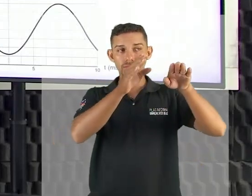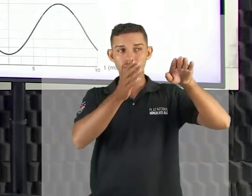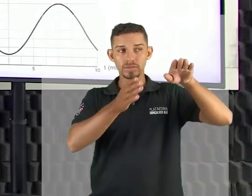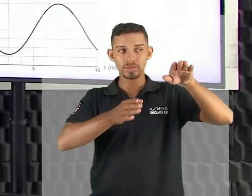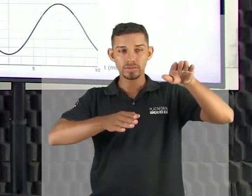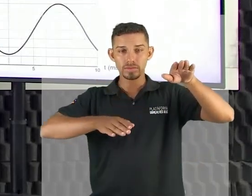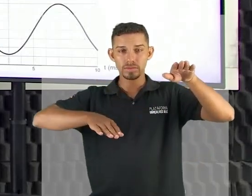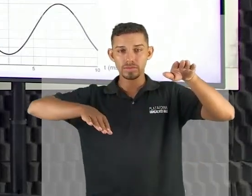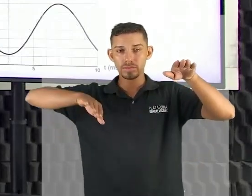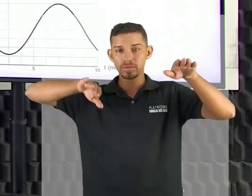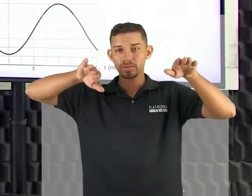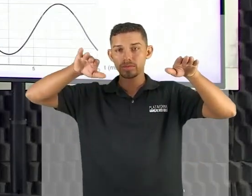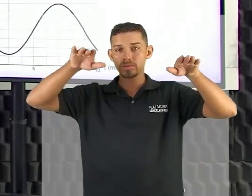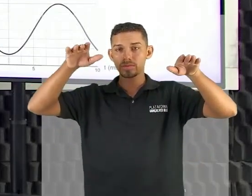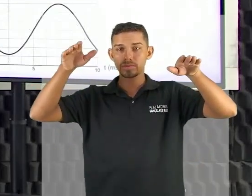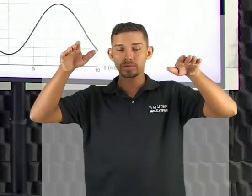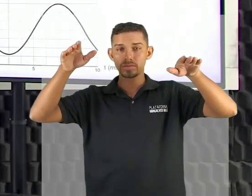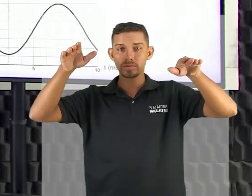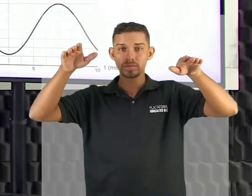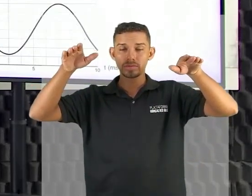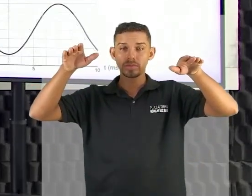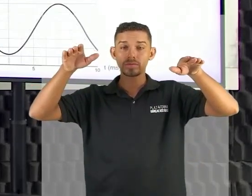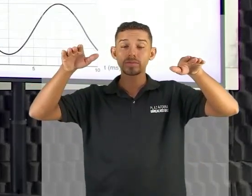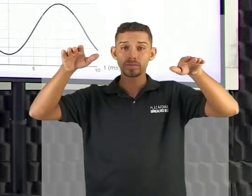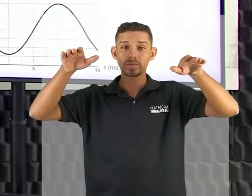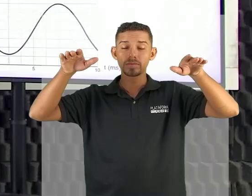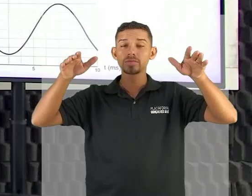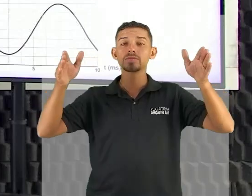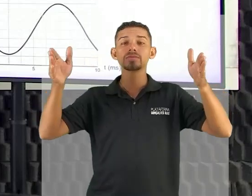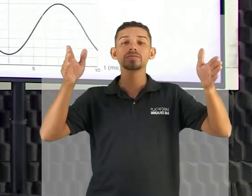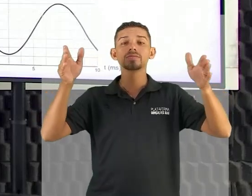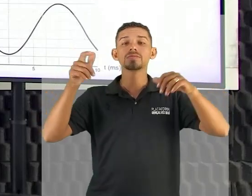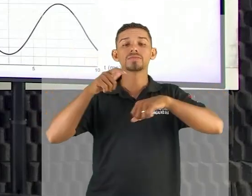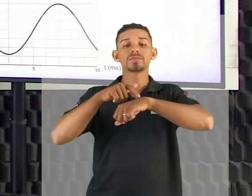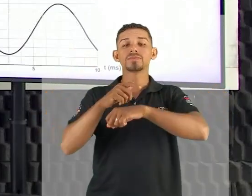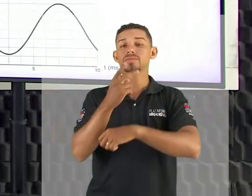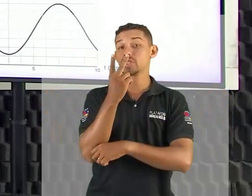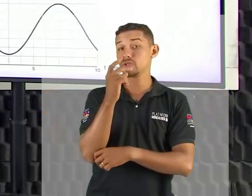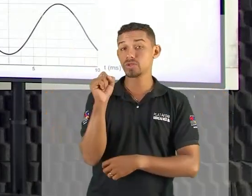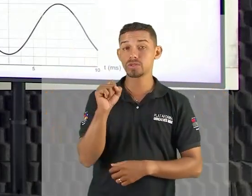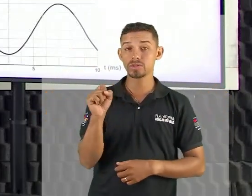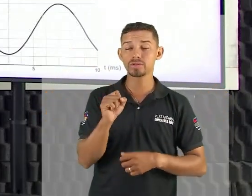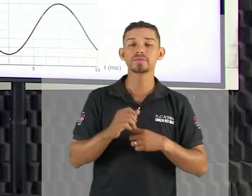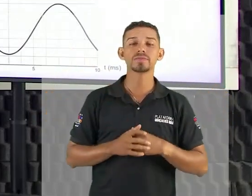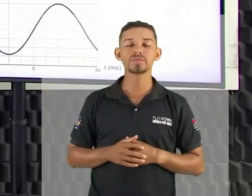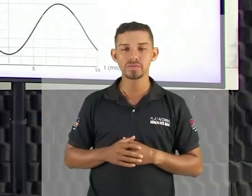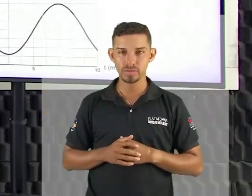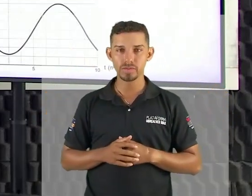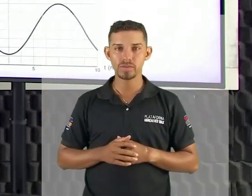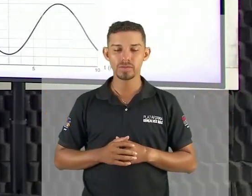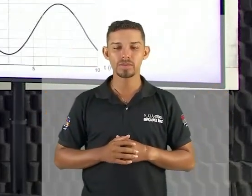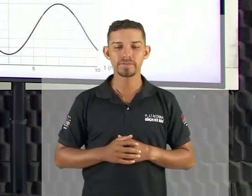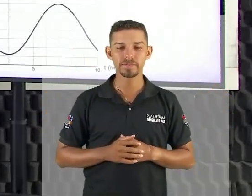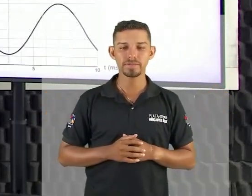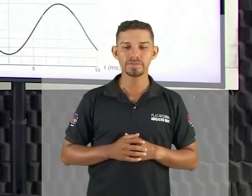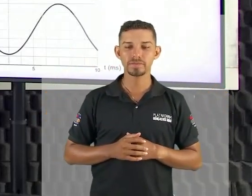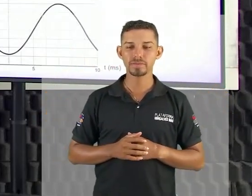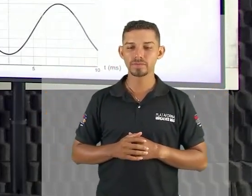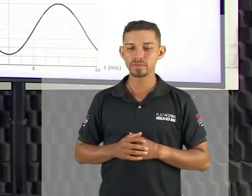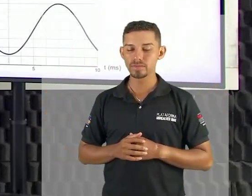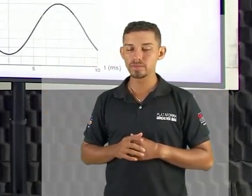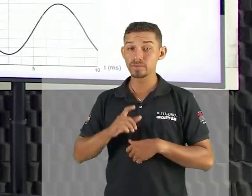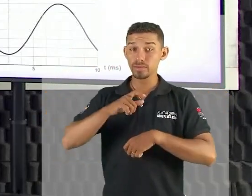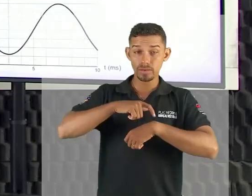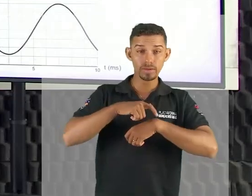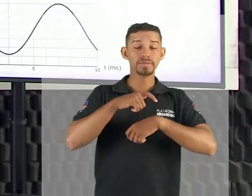embaixo voltou lá em cima para deu quanto aqui deu 2 segundos o período dessa onda é 2 segundos